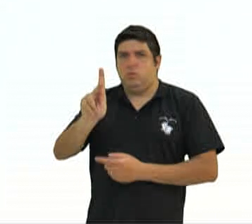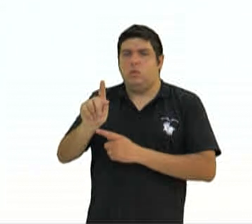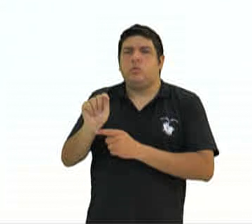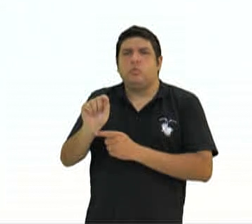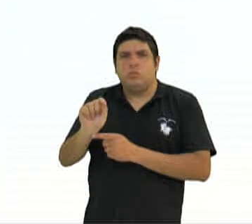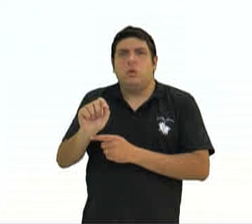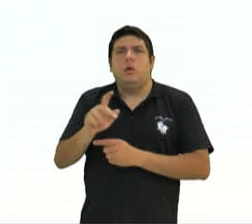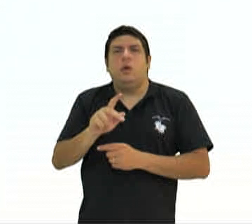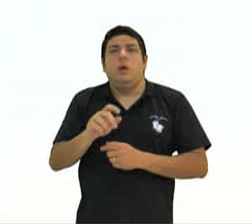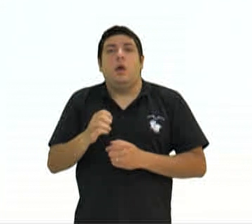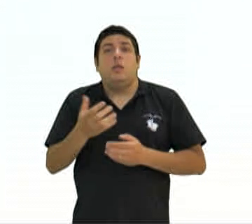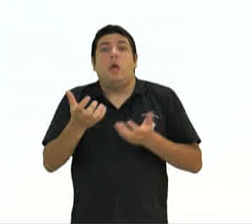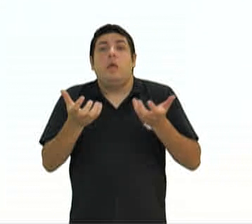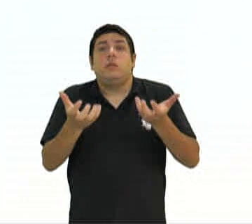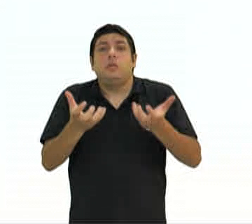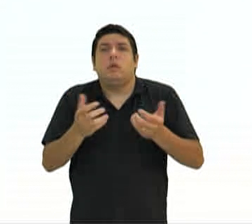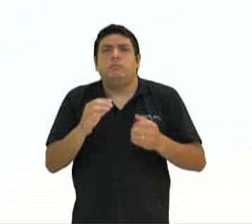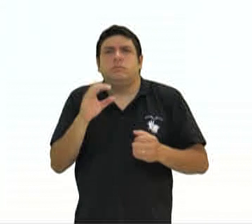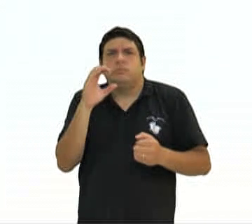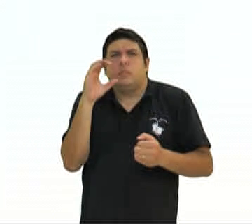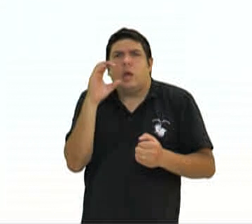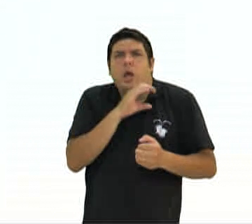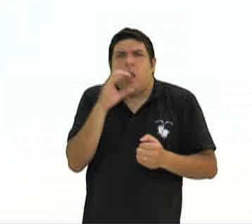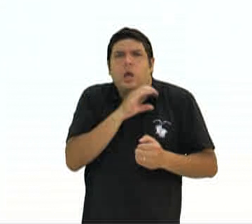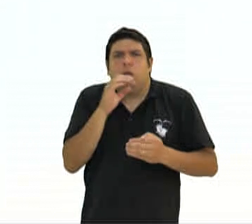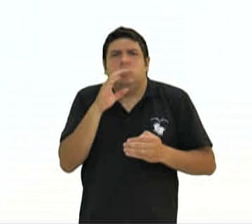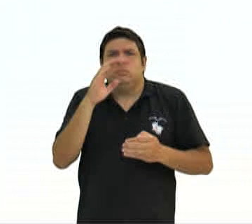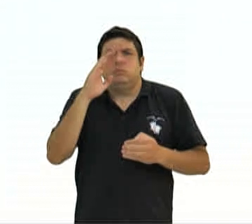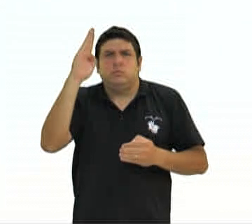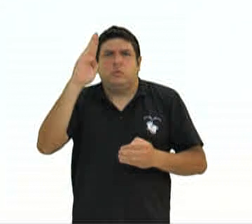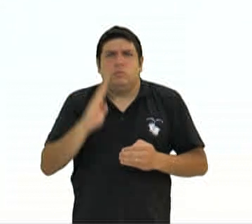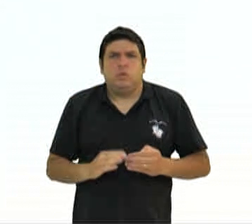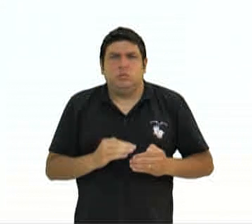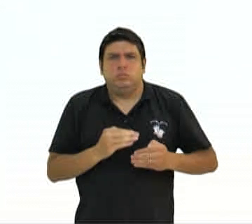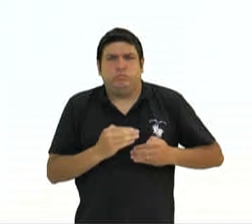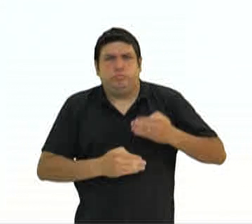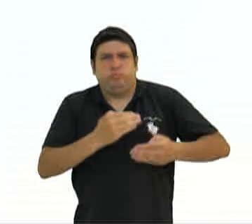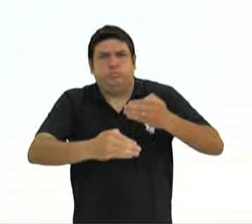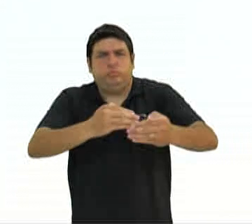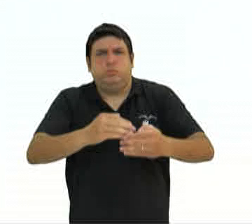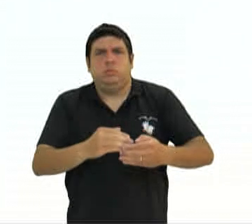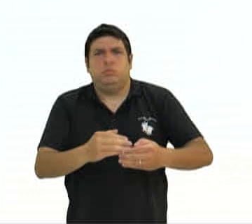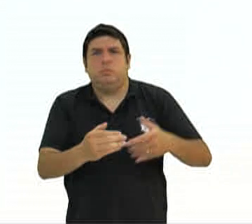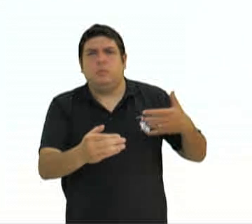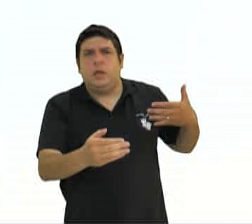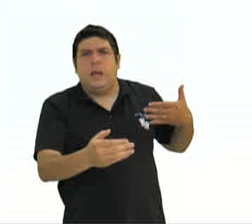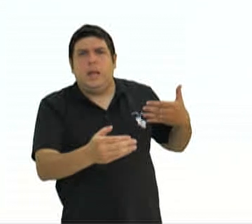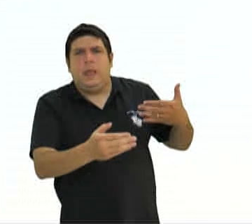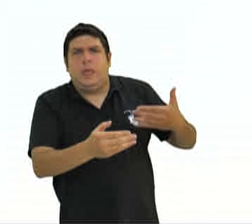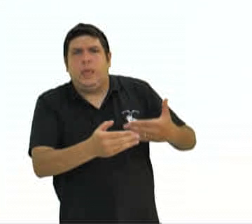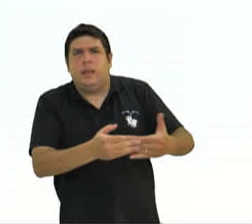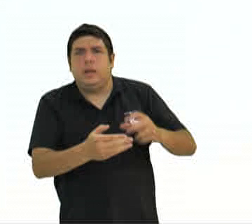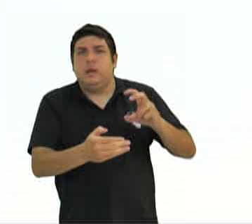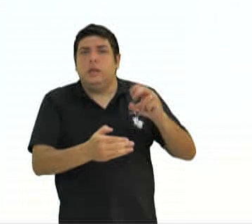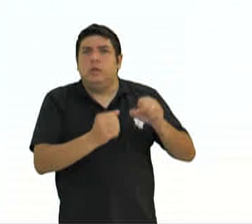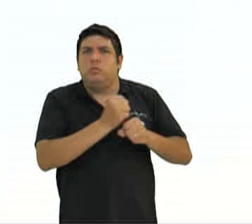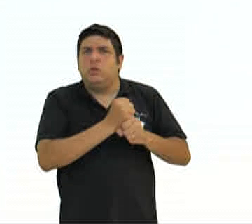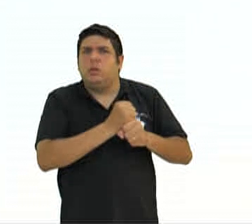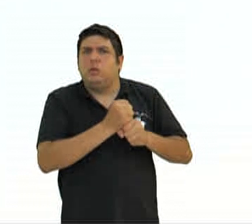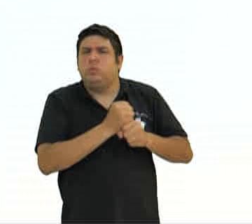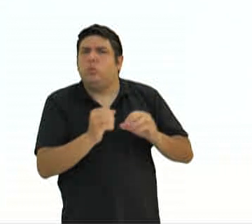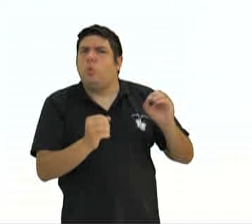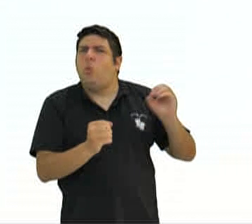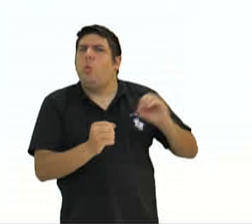crescesse 50 anos em 5, era assim que ele dizia. Então, que tivesse um desenvolvimento grande durante o seu governo, e aí ele faz